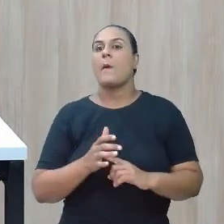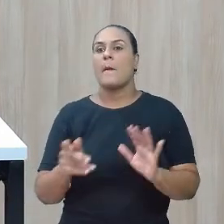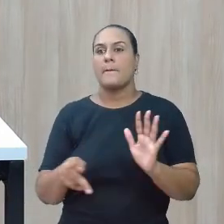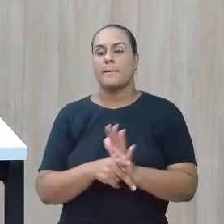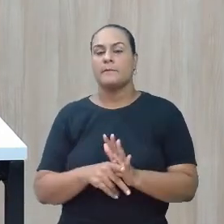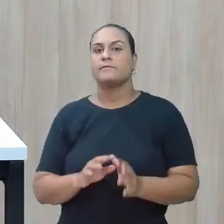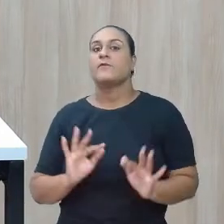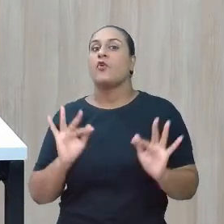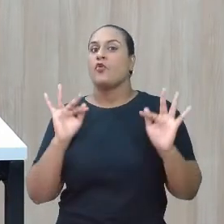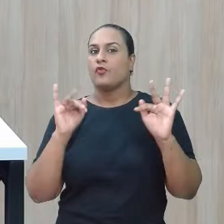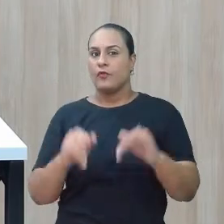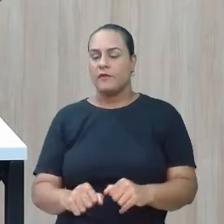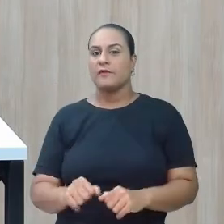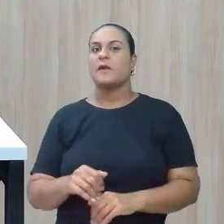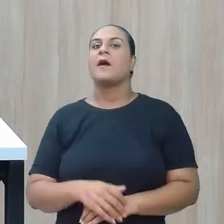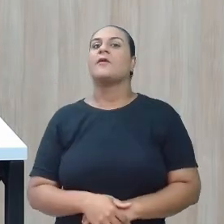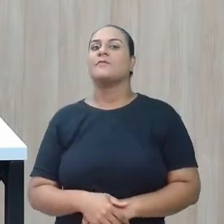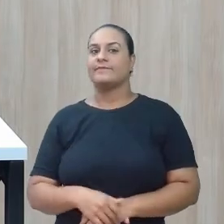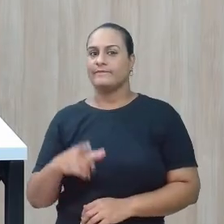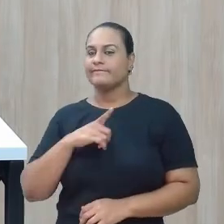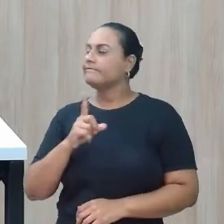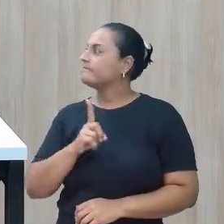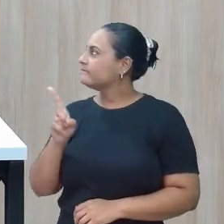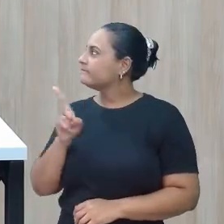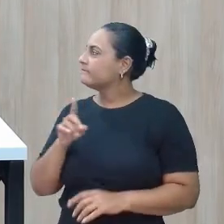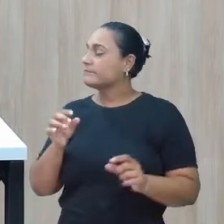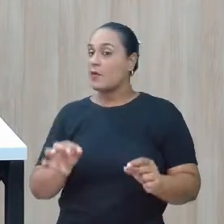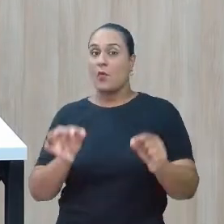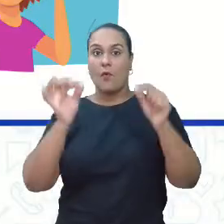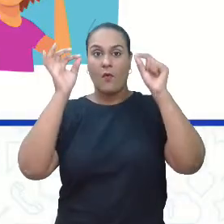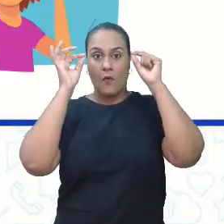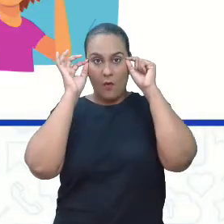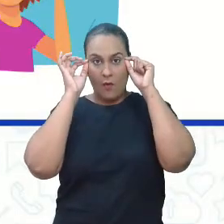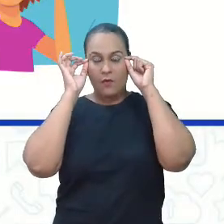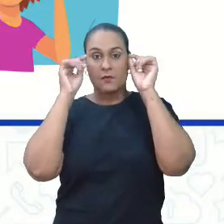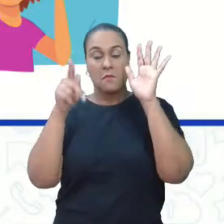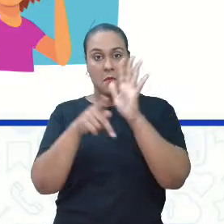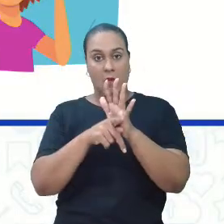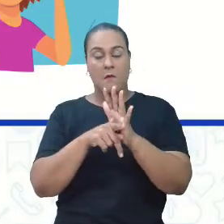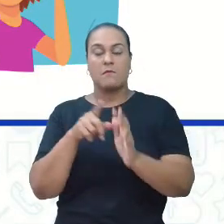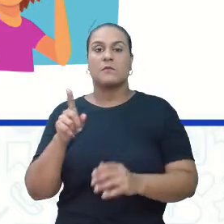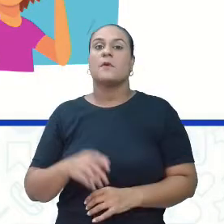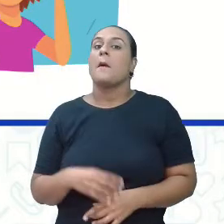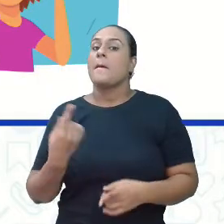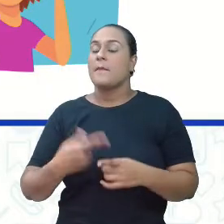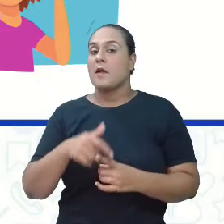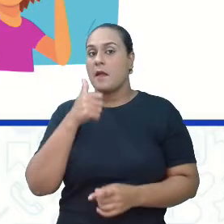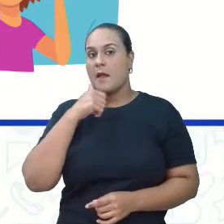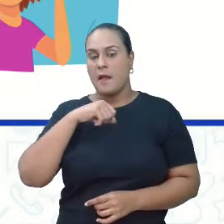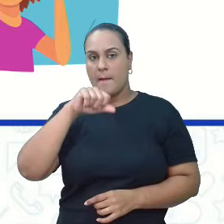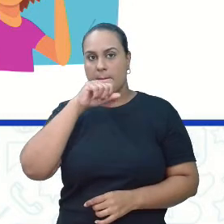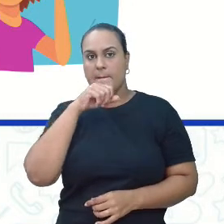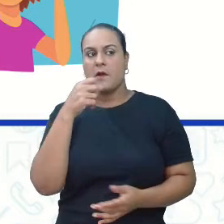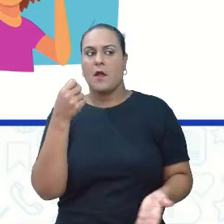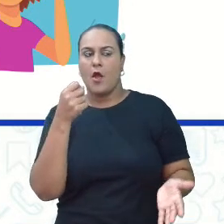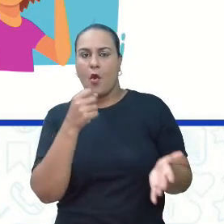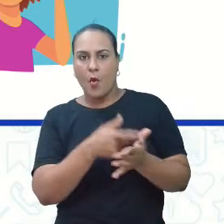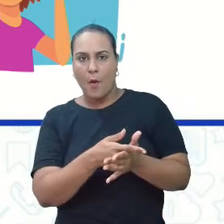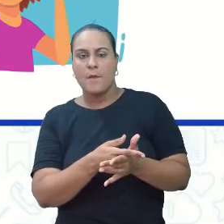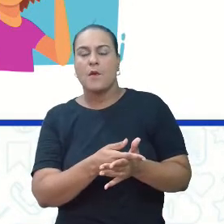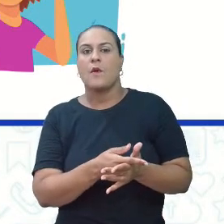final, o oftalmologista passa para a Bianca aí o óculos, porque a mãe dela já foi na ótica,